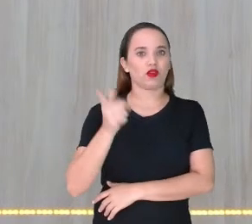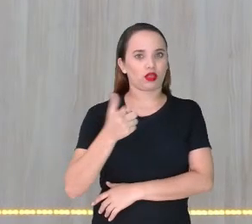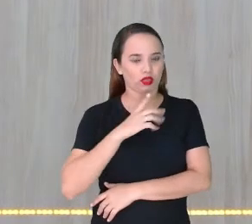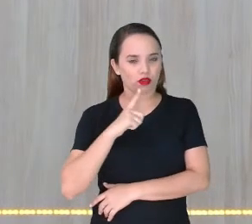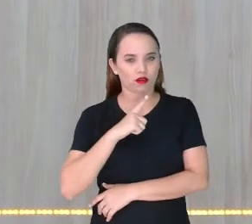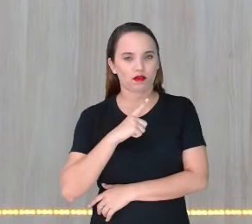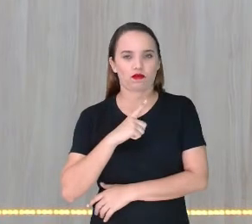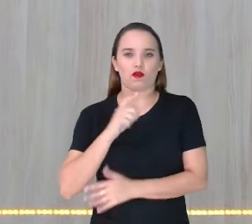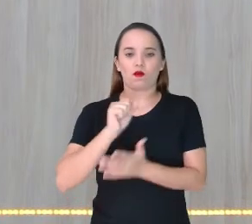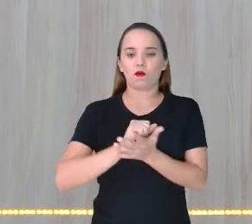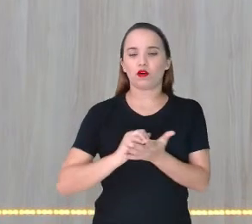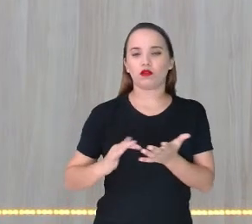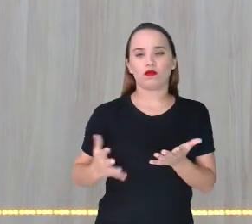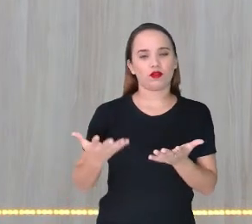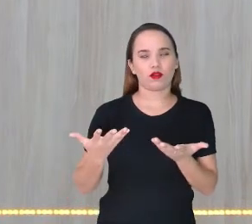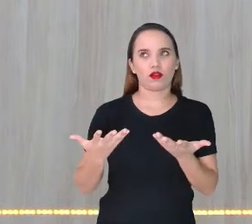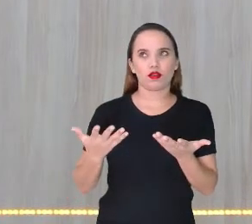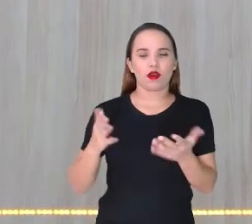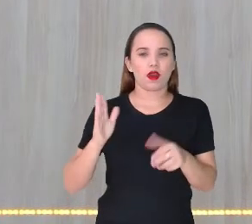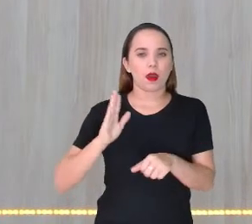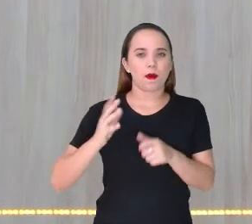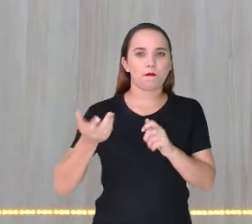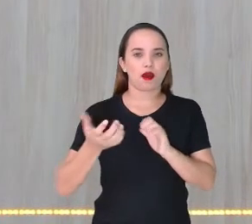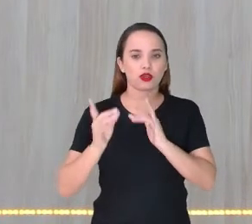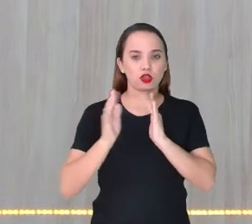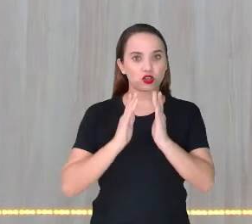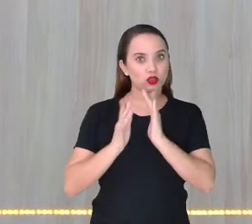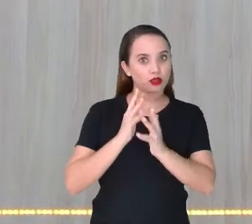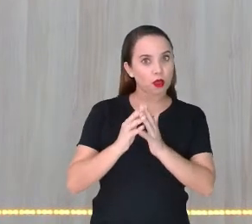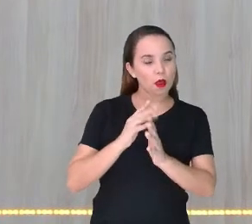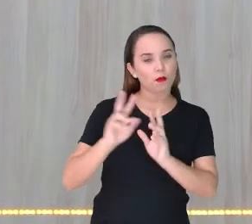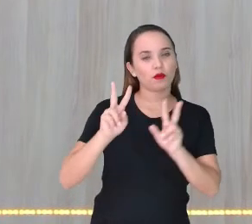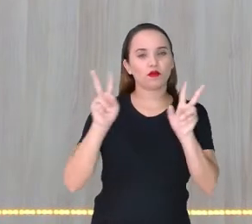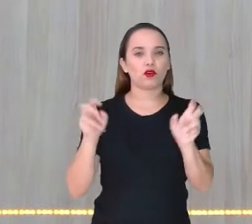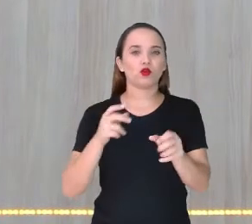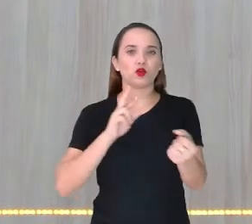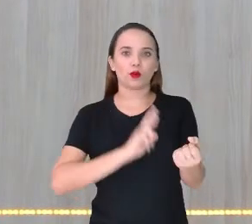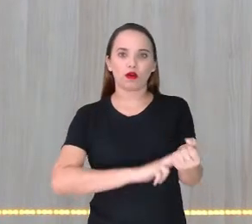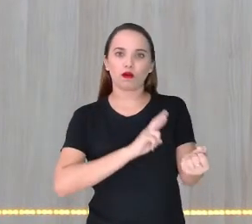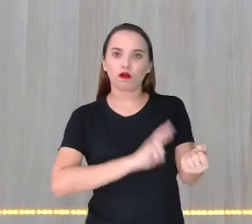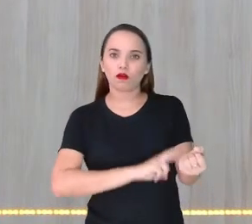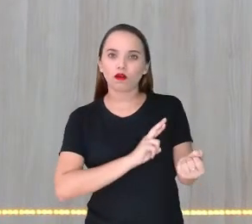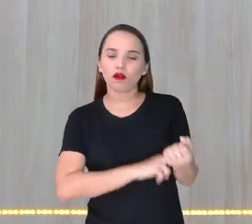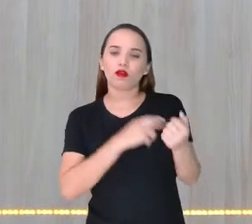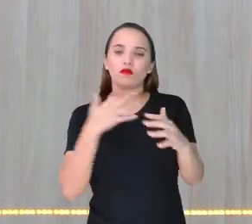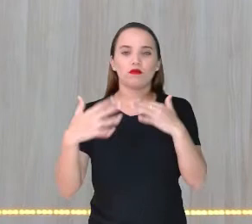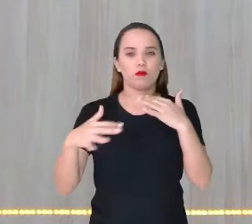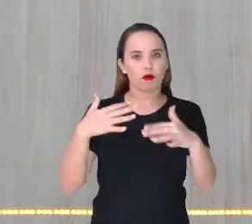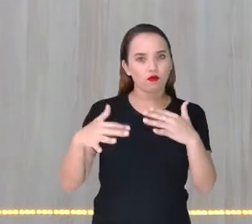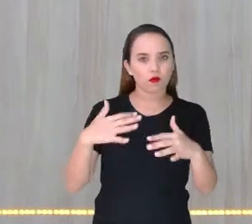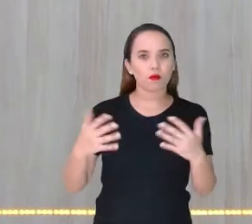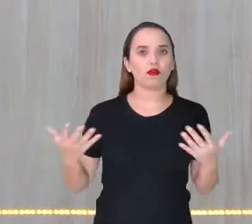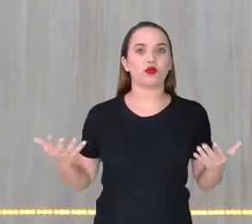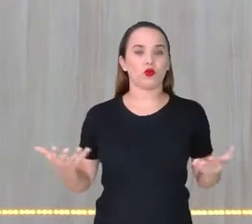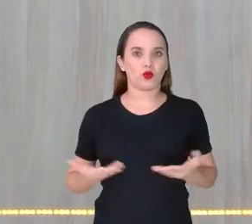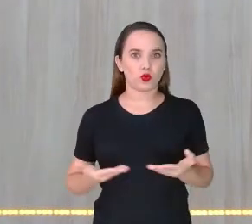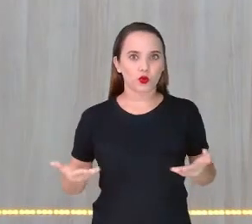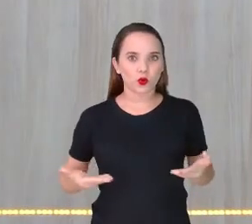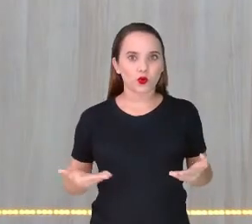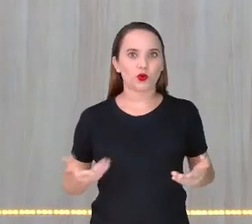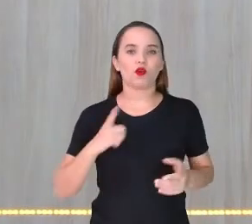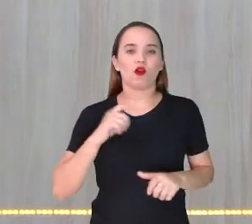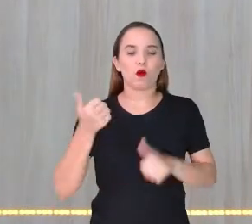mais dinâmica, né? A gente falou sobre ritmo, falou sobre o movimento e hoje a gente vai fazer